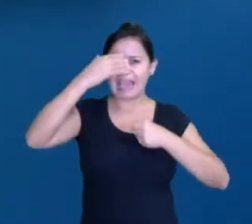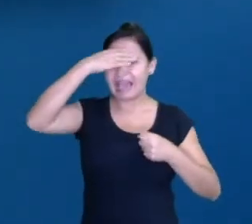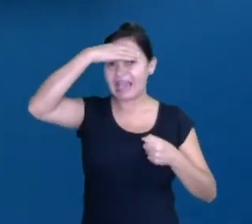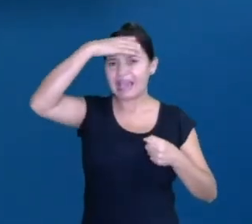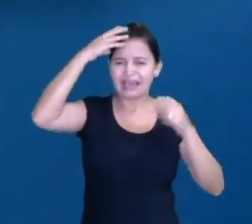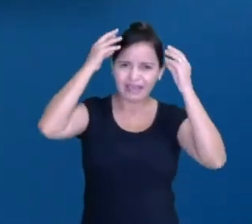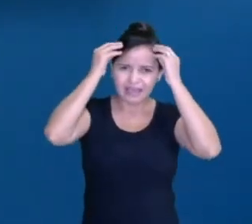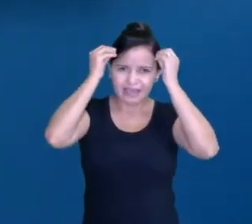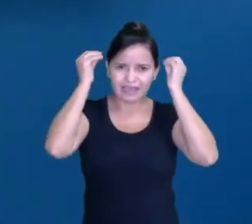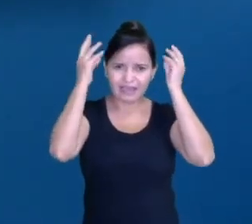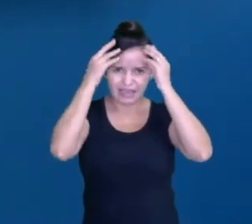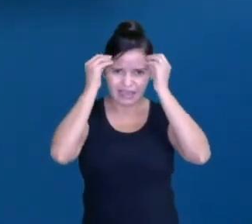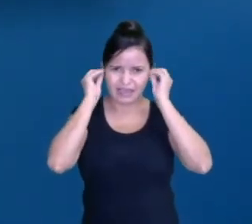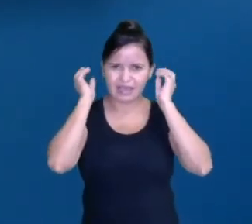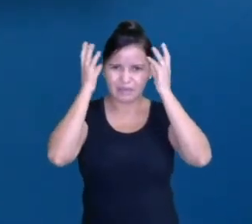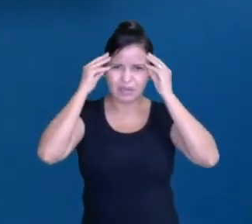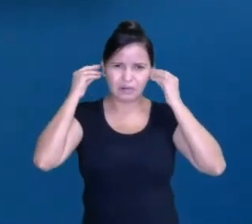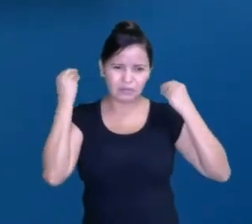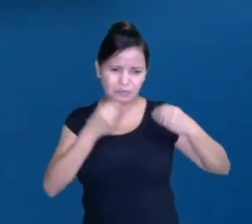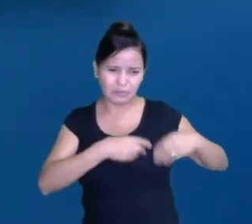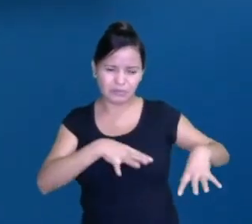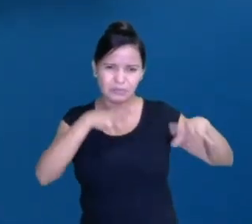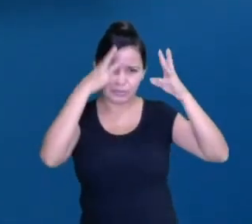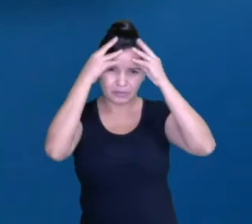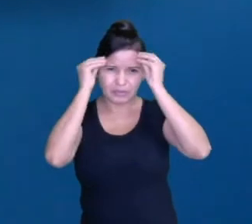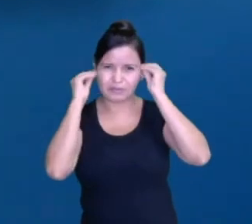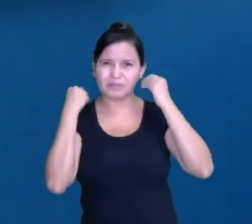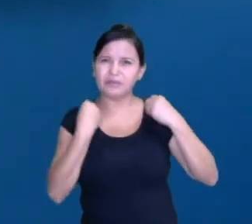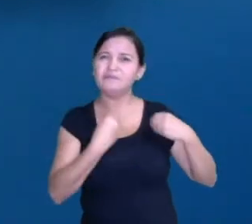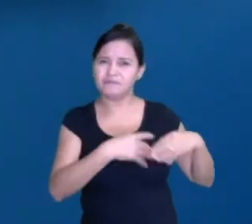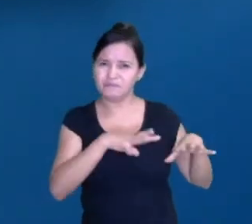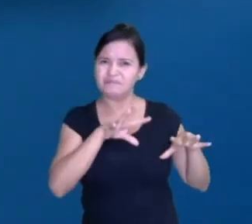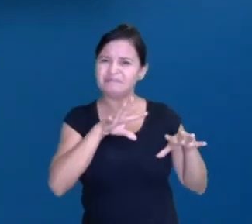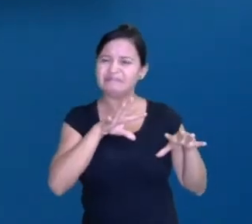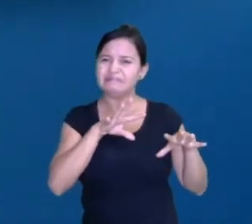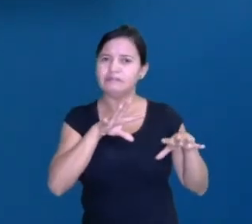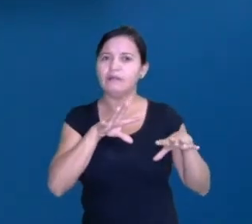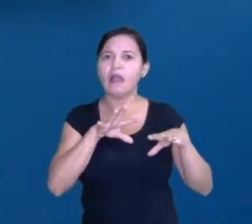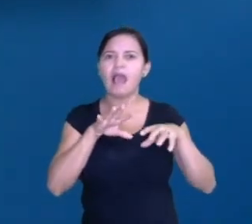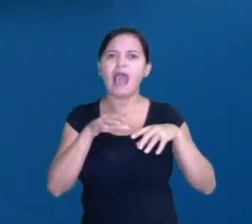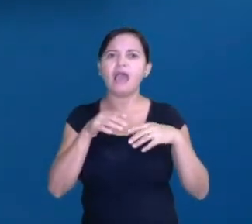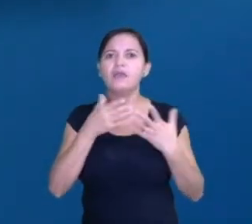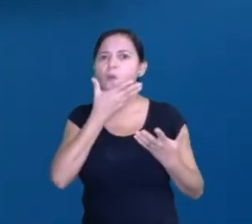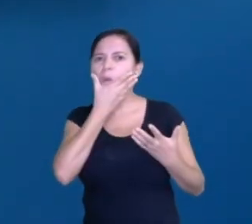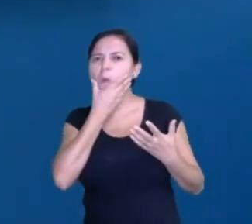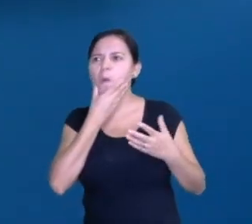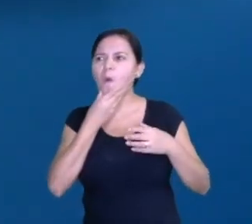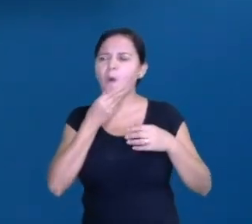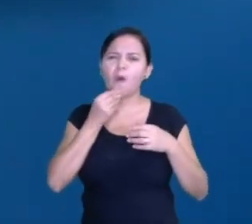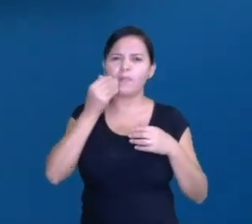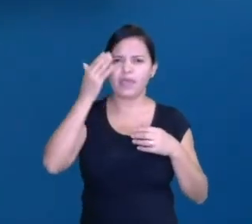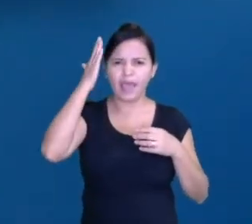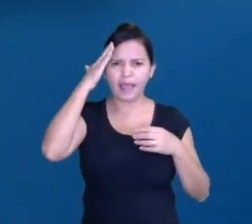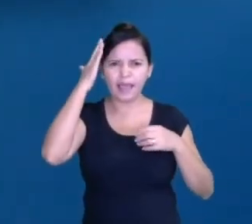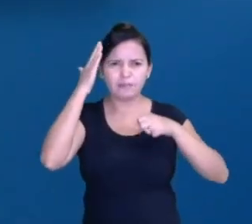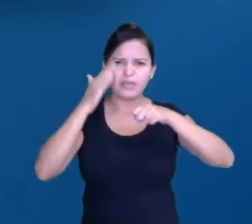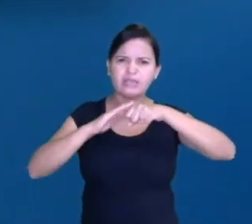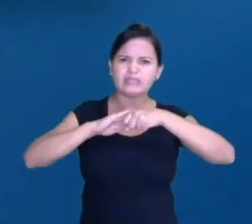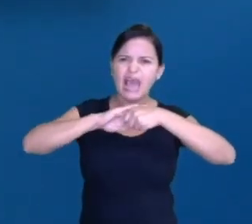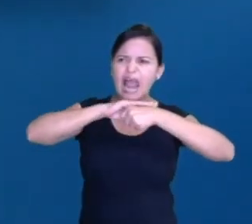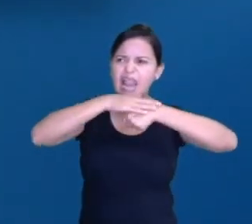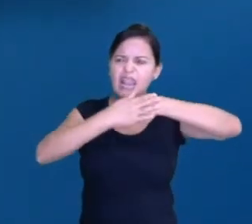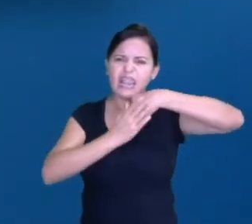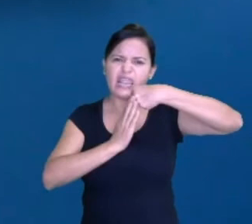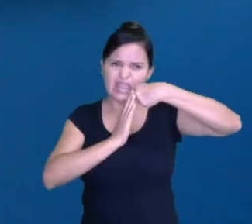ligada exclusivamente ao processo de ter ou mais testosterona. Isso é uma questão genética. Agora, veja